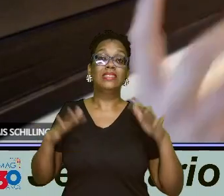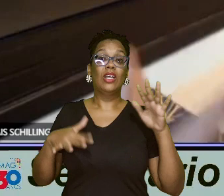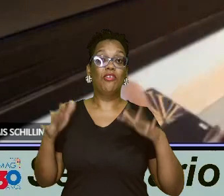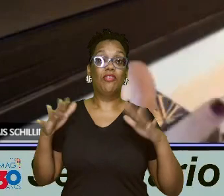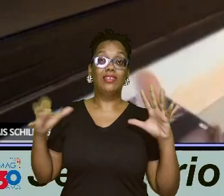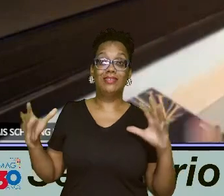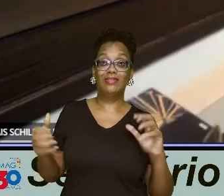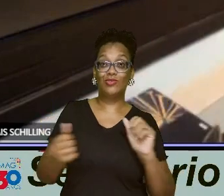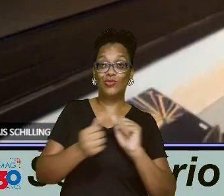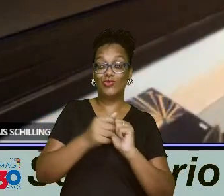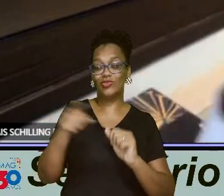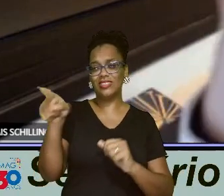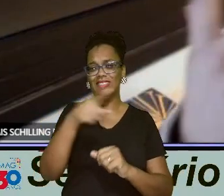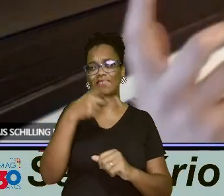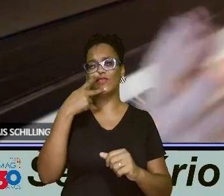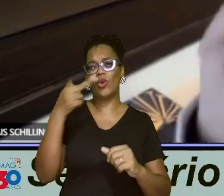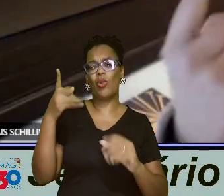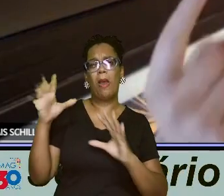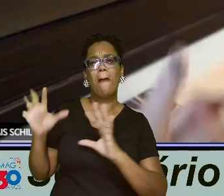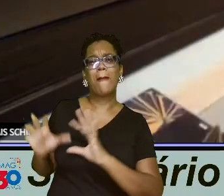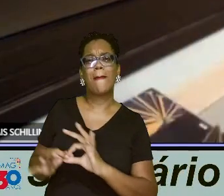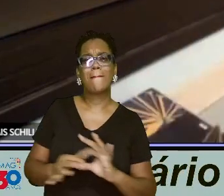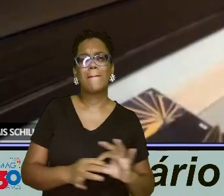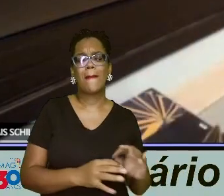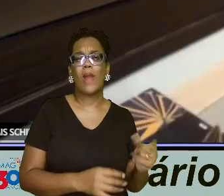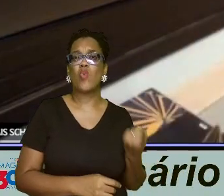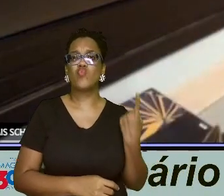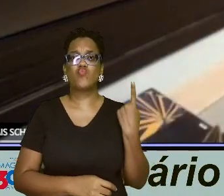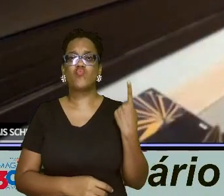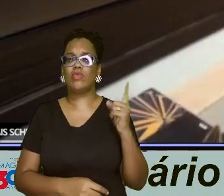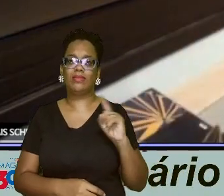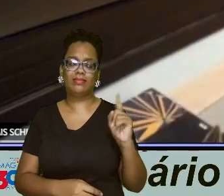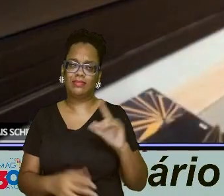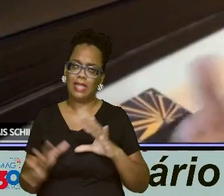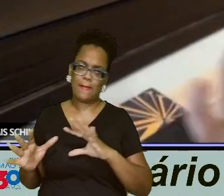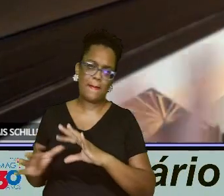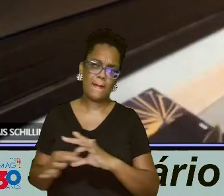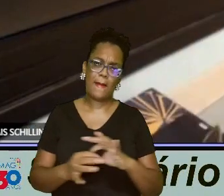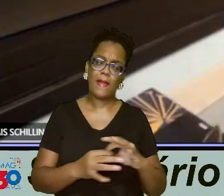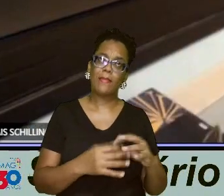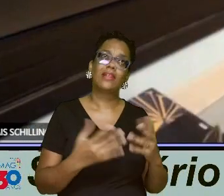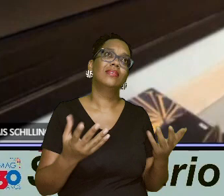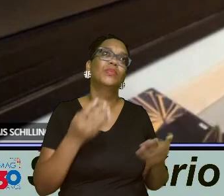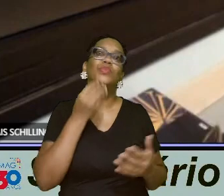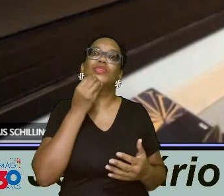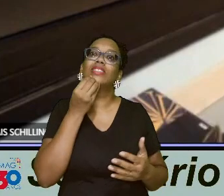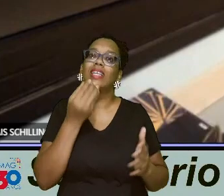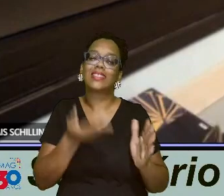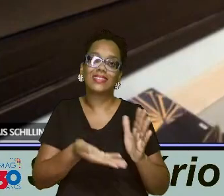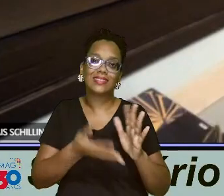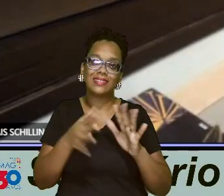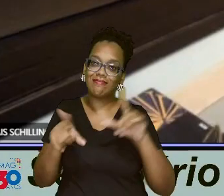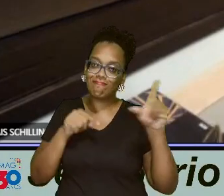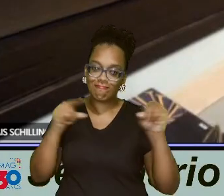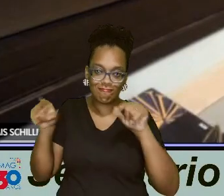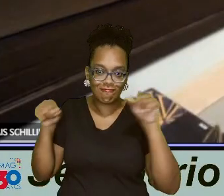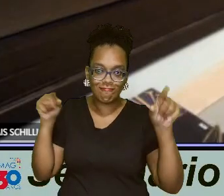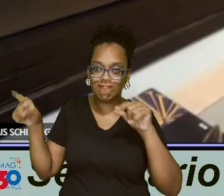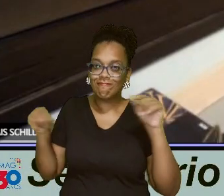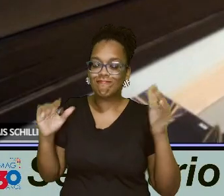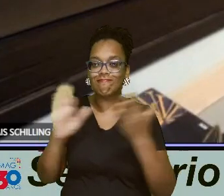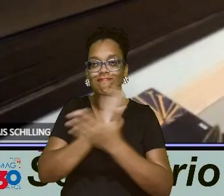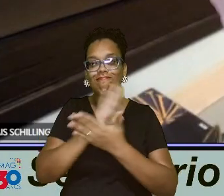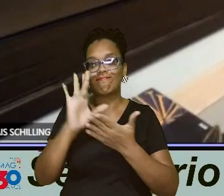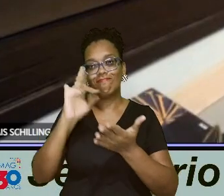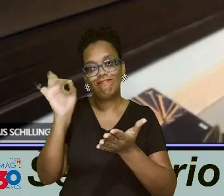conjunto, como vocês disseram, foi um conjunto, não foi um caso só que foi levado a julgamento, se pudesse tirar daquele conjunto elementos de